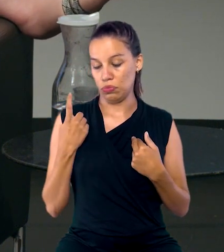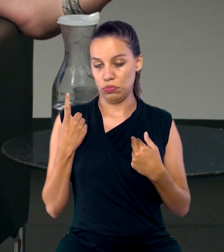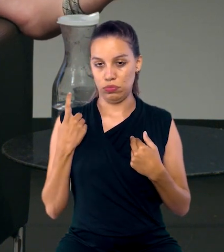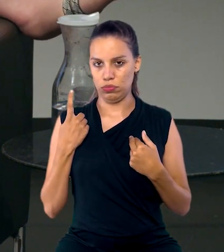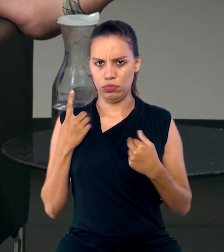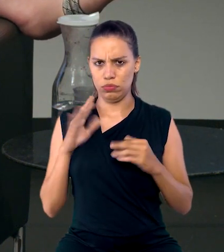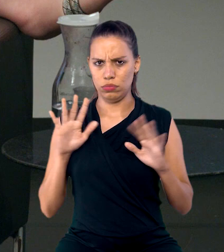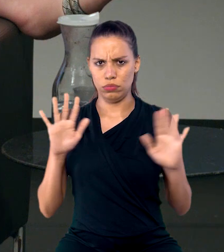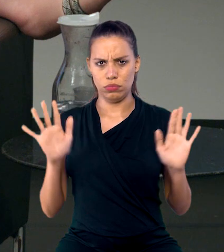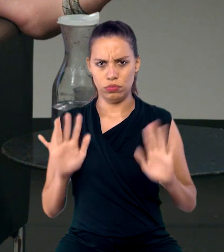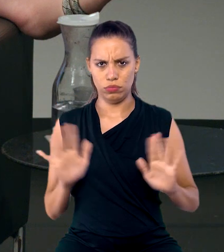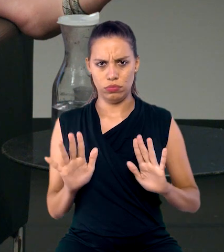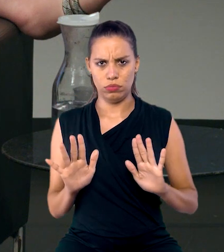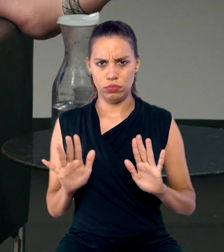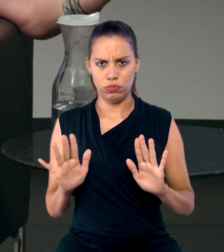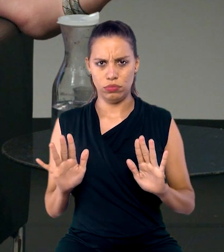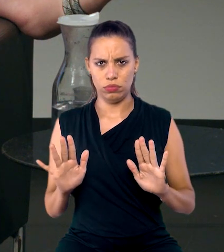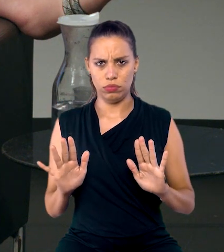individualmente,